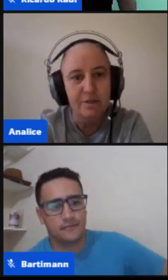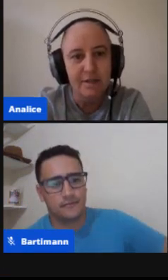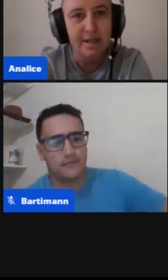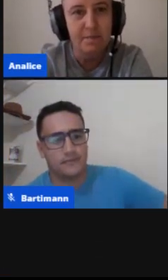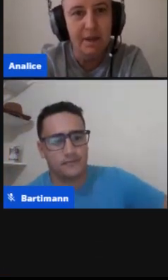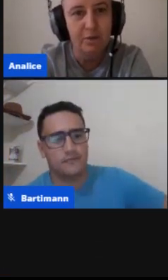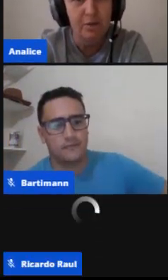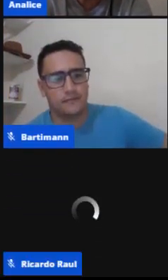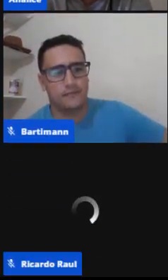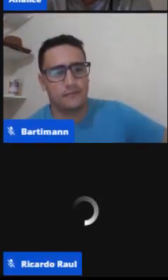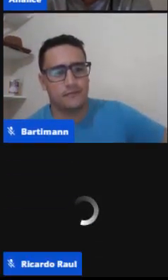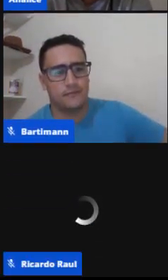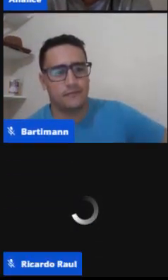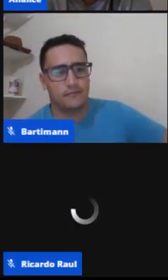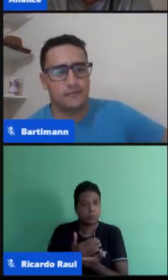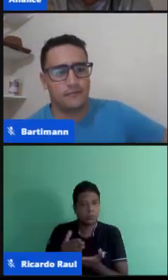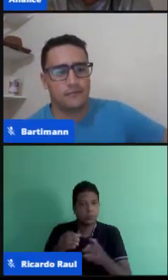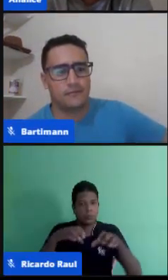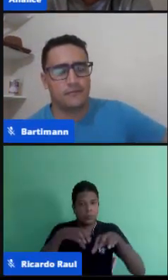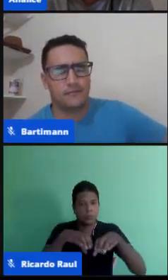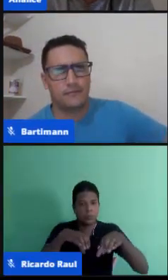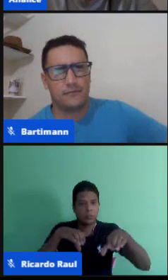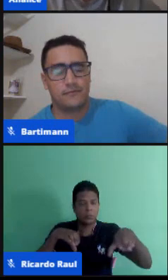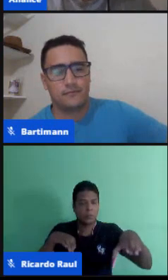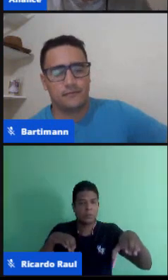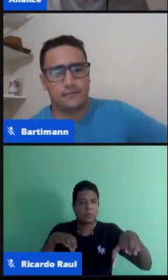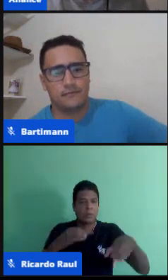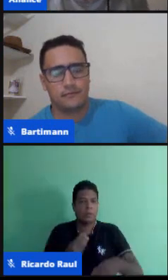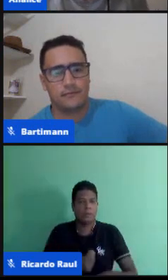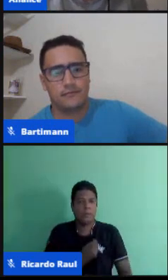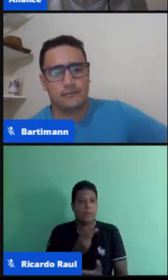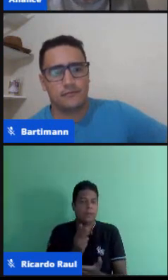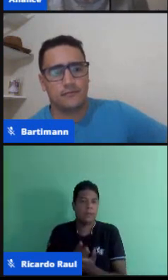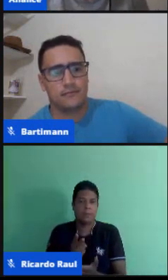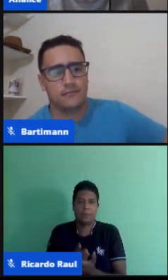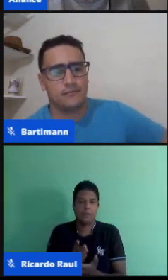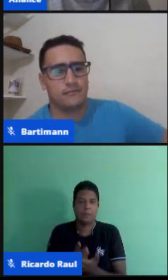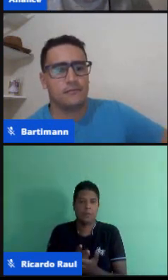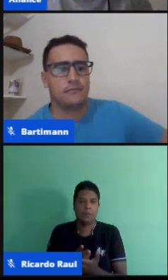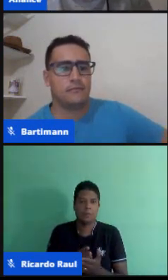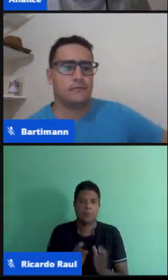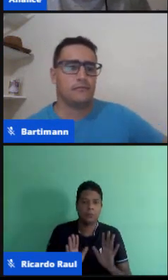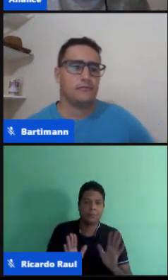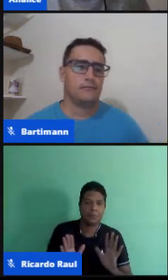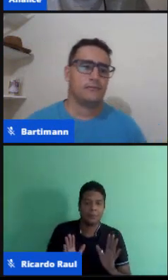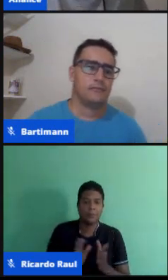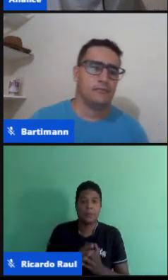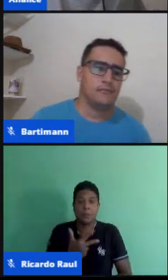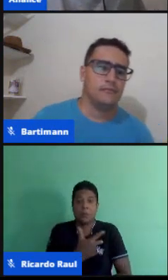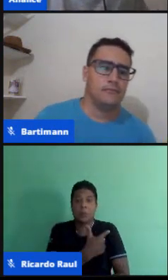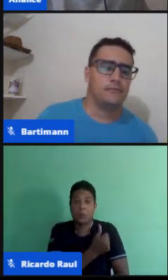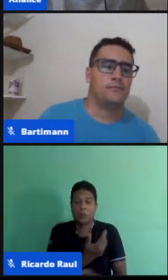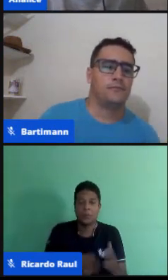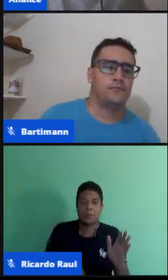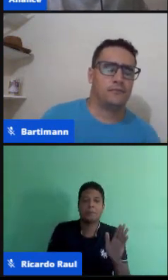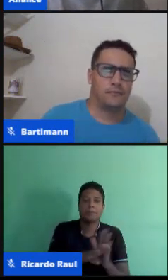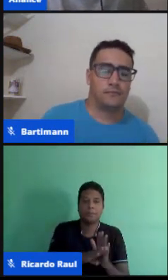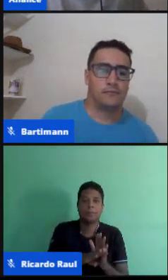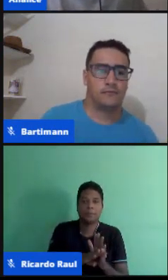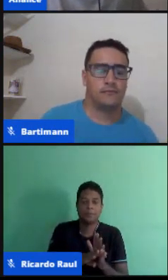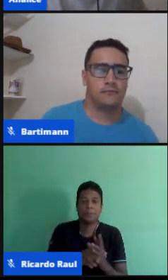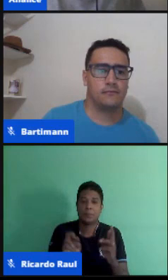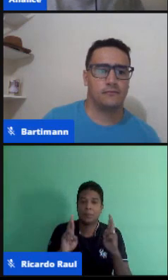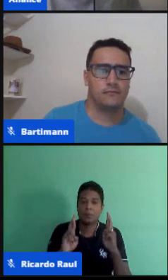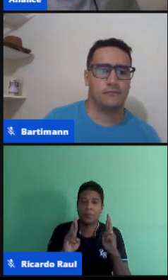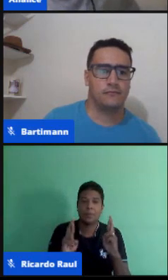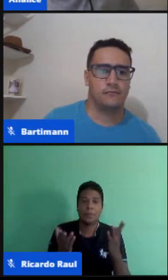nós utilizarmos nesse período remoto, mas a gente não vai viver sempre assim, se Deus quiser, né? Que essa vacina chegue, que a gente consiga